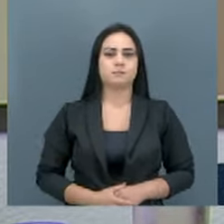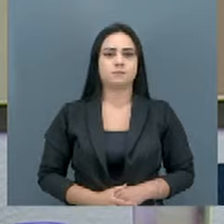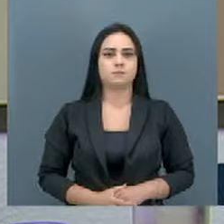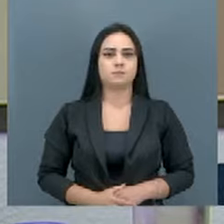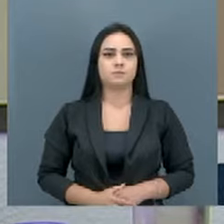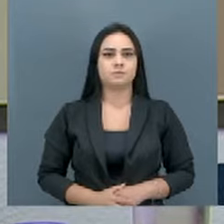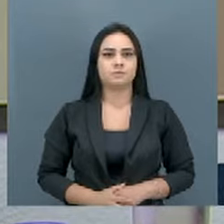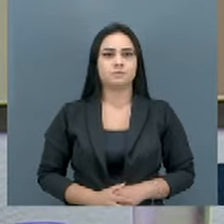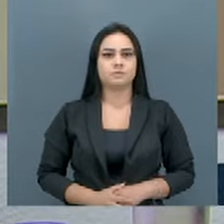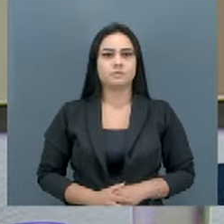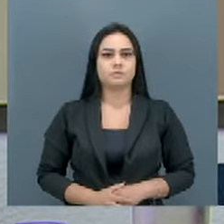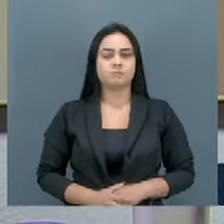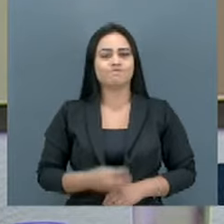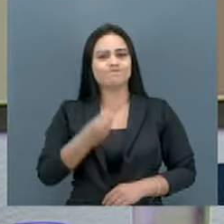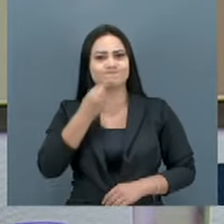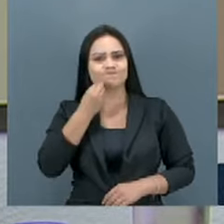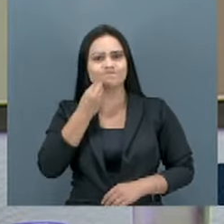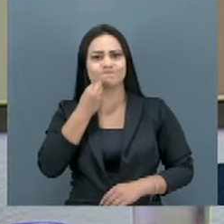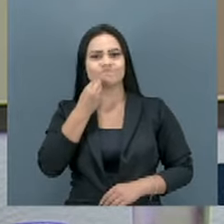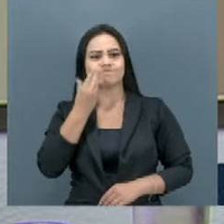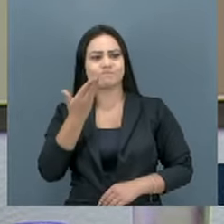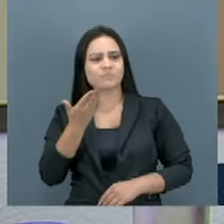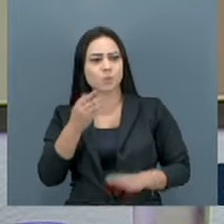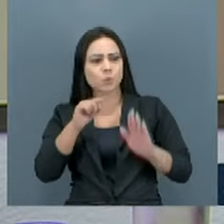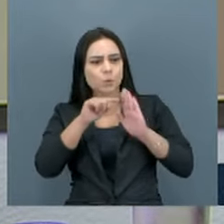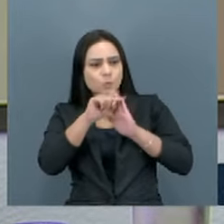que busque